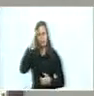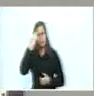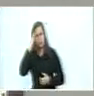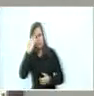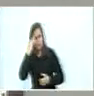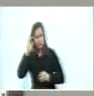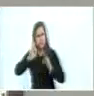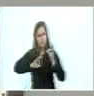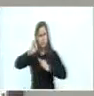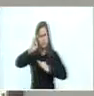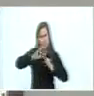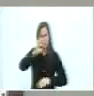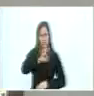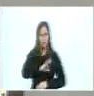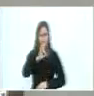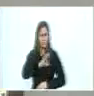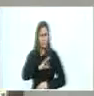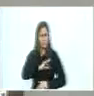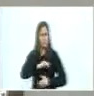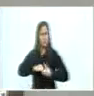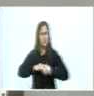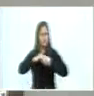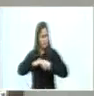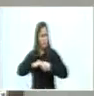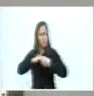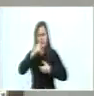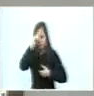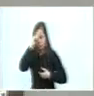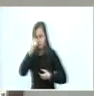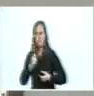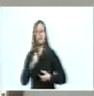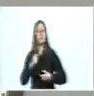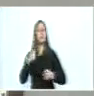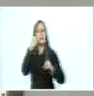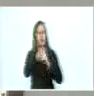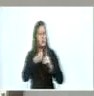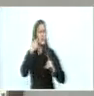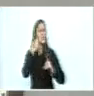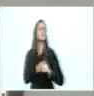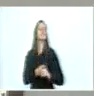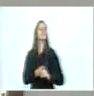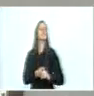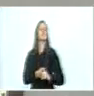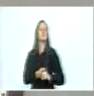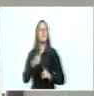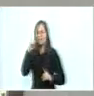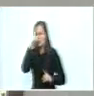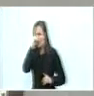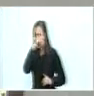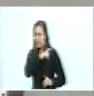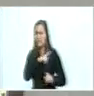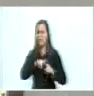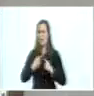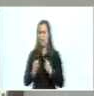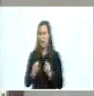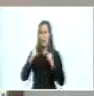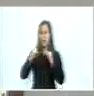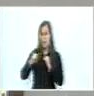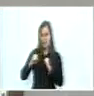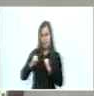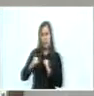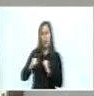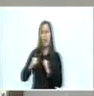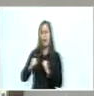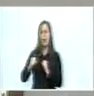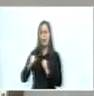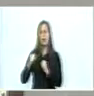plano de cargos e salários. Quero cumprimentá-los, quero dizer que a luta é árdua mesmo, mas podem contar conosco, né, reiterar que o governo que está aí é o